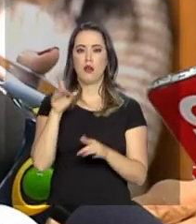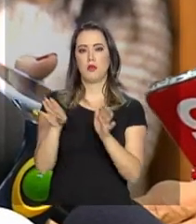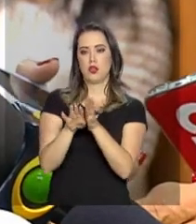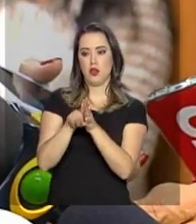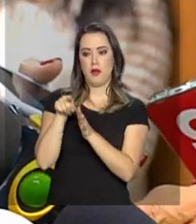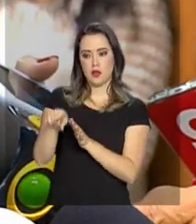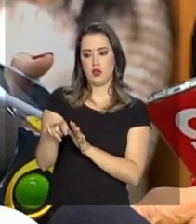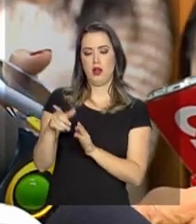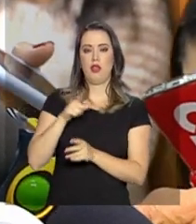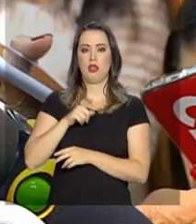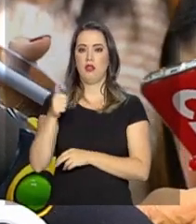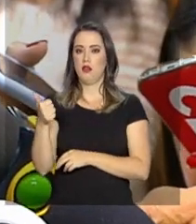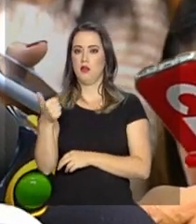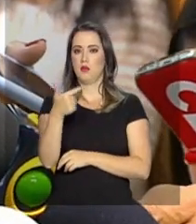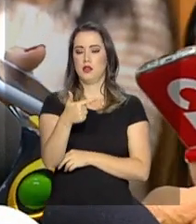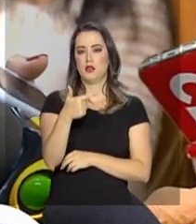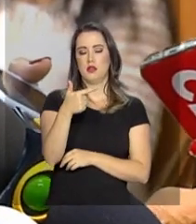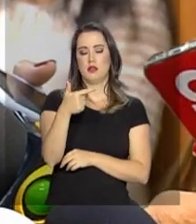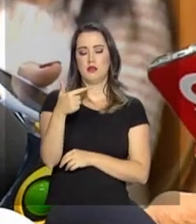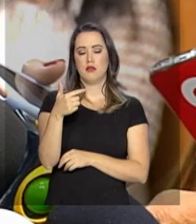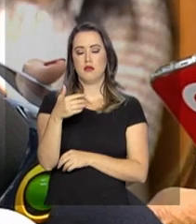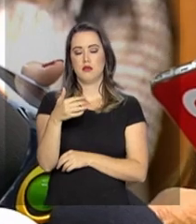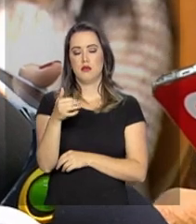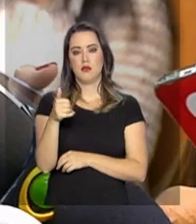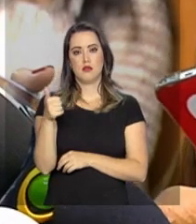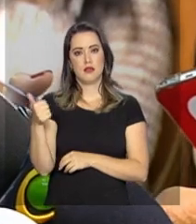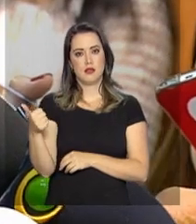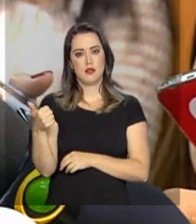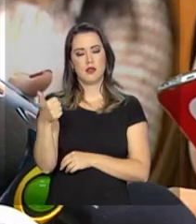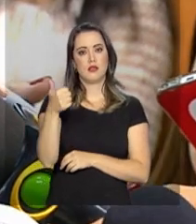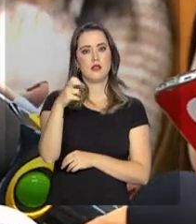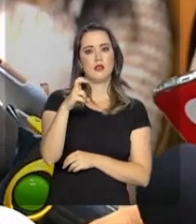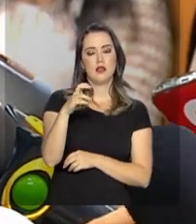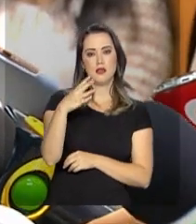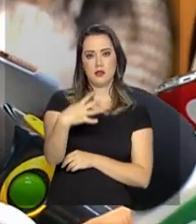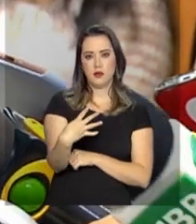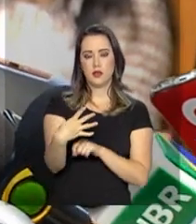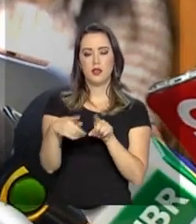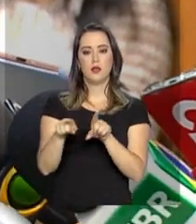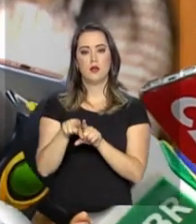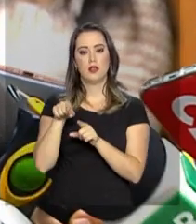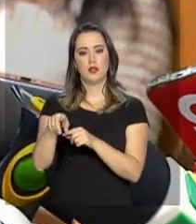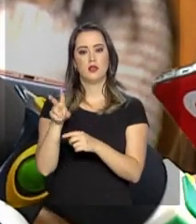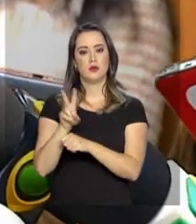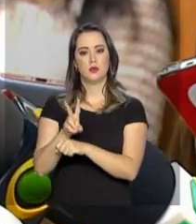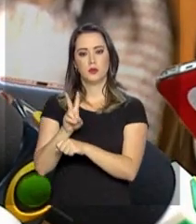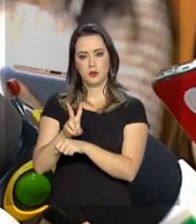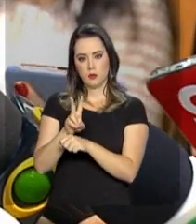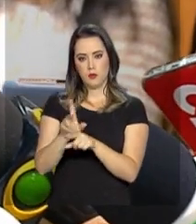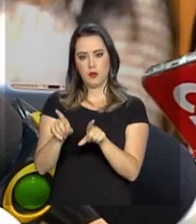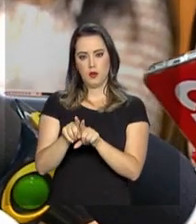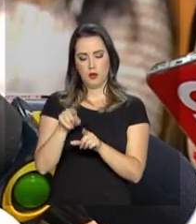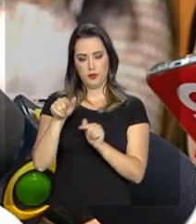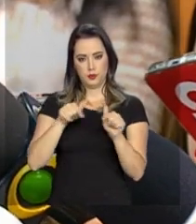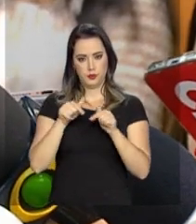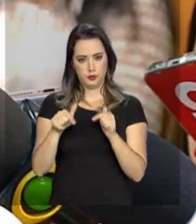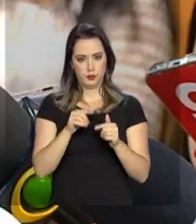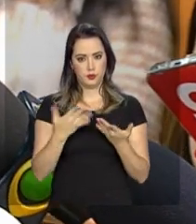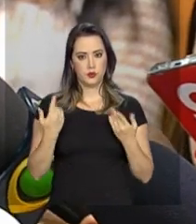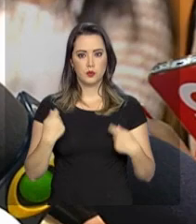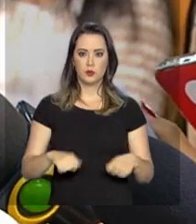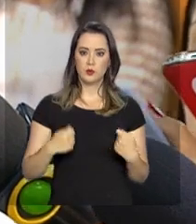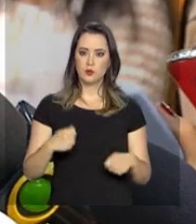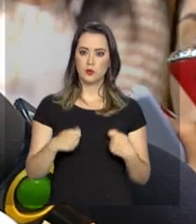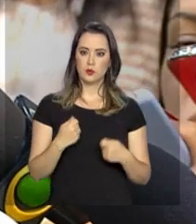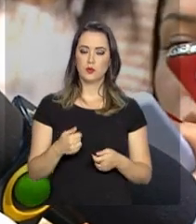chegarem, teremos 154 membros voltados, inclusive, para o policiamento ostensivo, no caso de Pacaraima, e também, em sendo